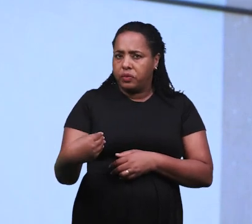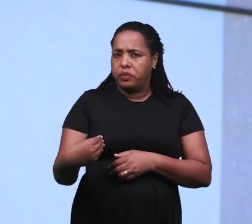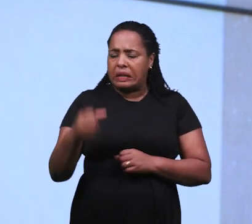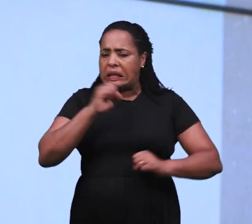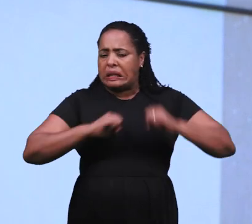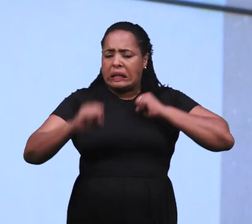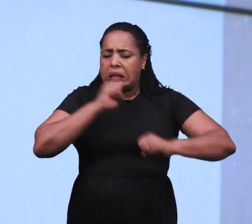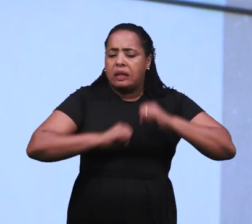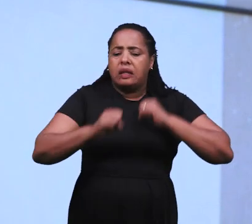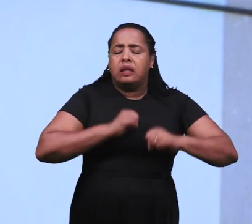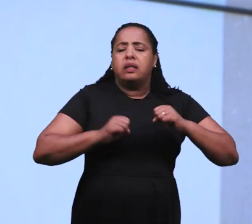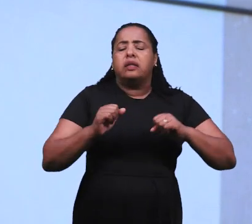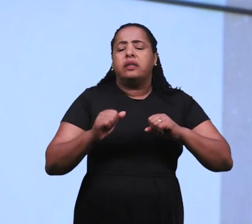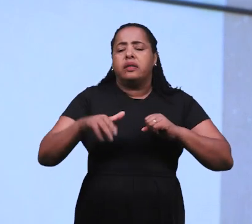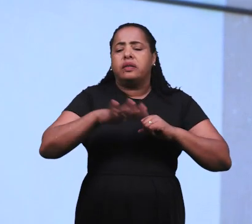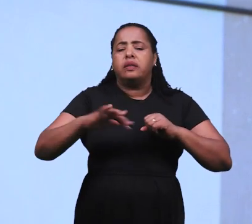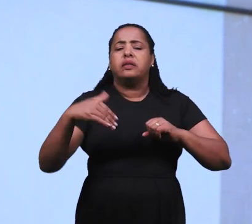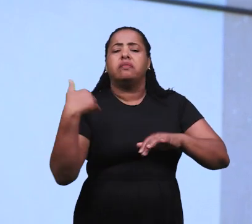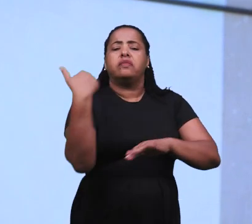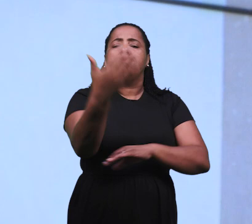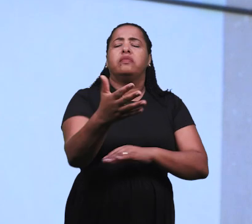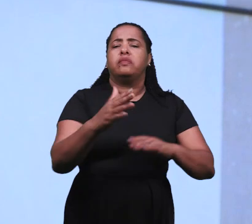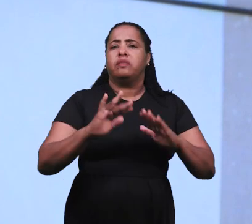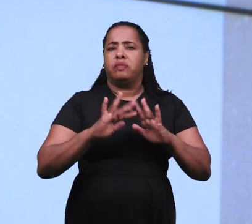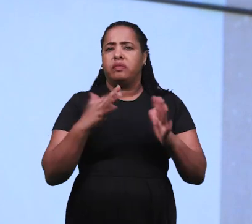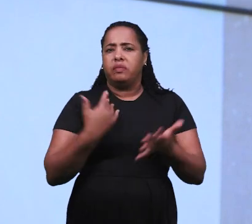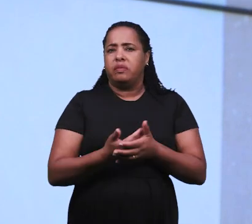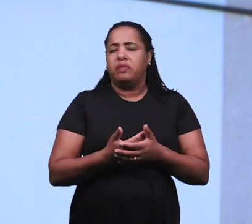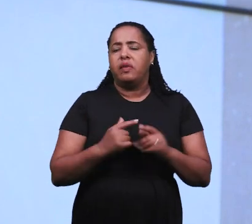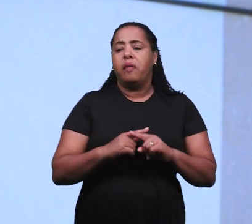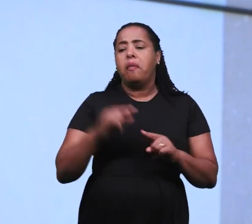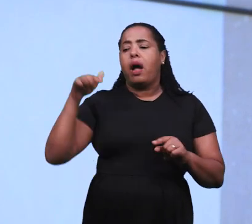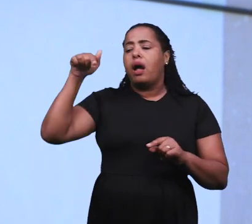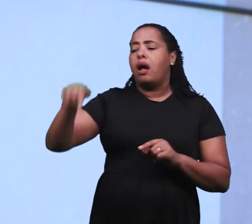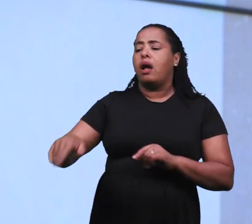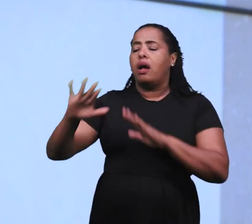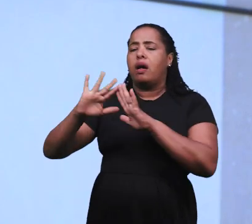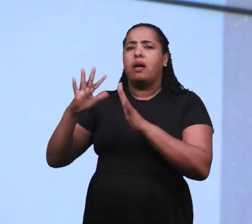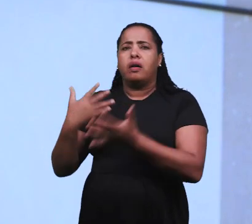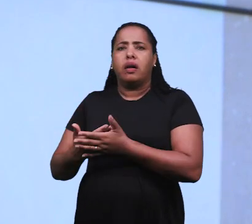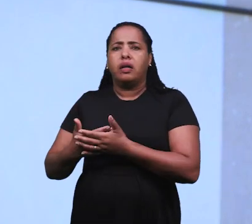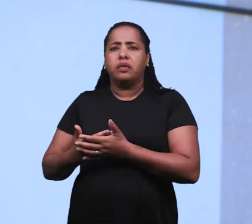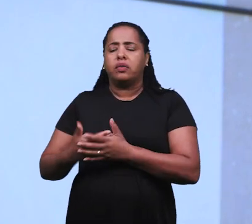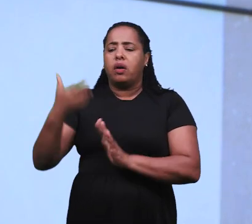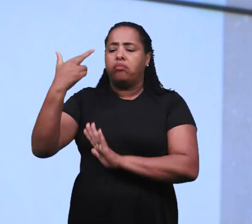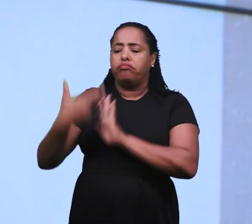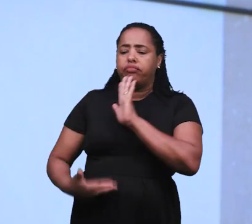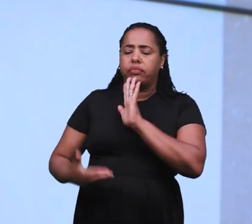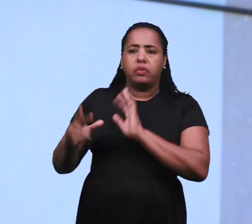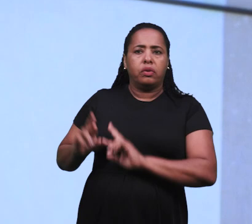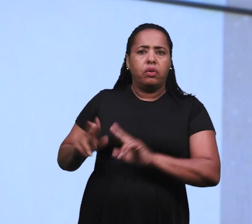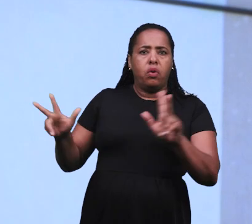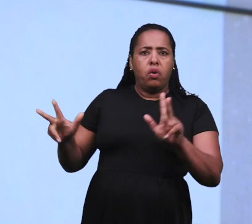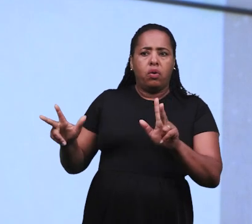muito agitado nos outros ambientes fora da escola. Agitado. Mas na escola o relato era outro. Não,